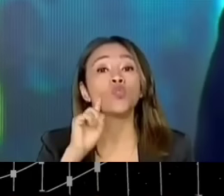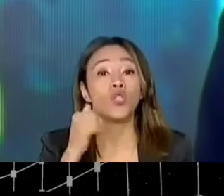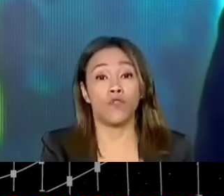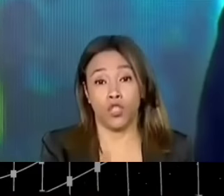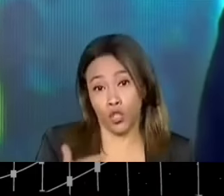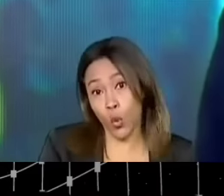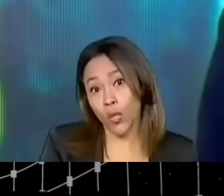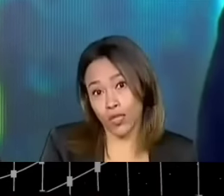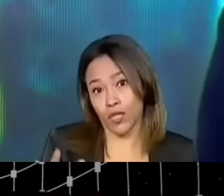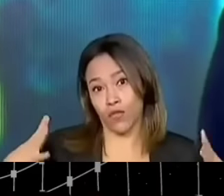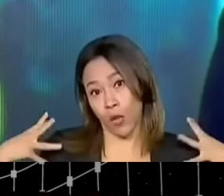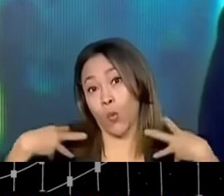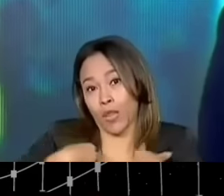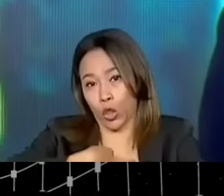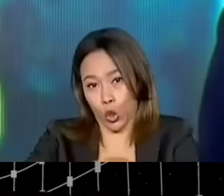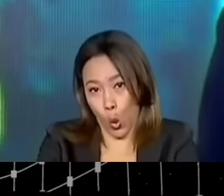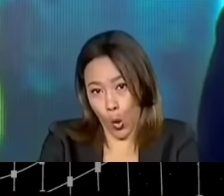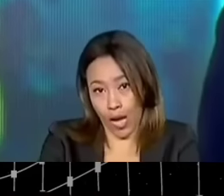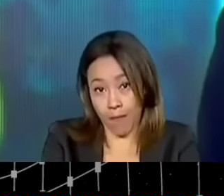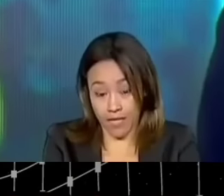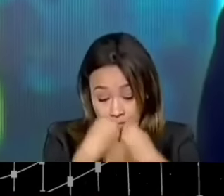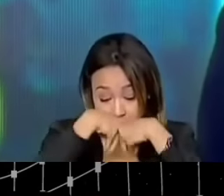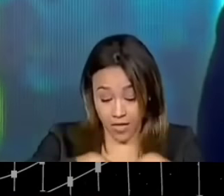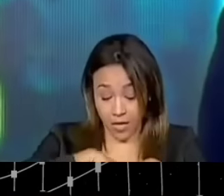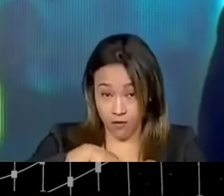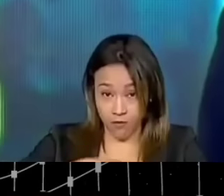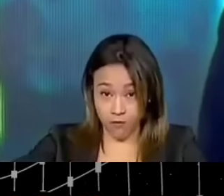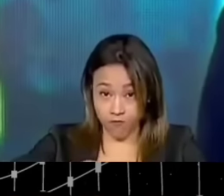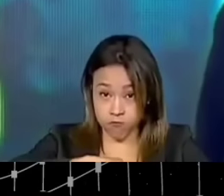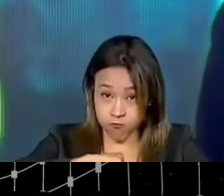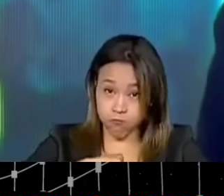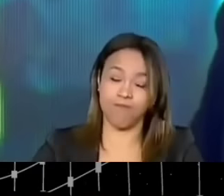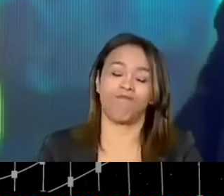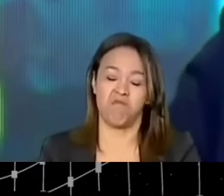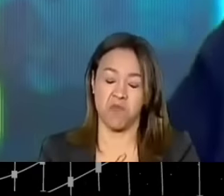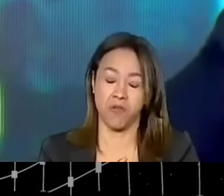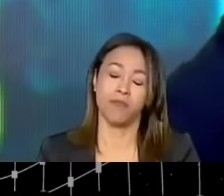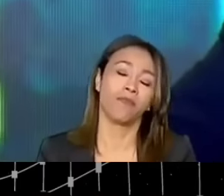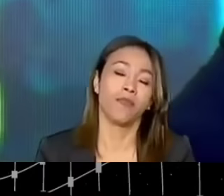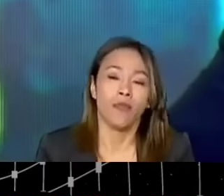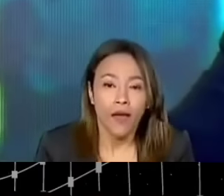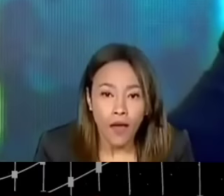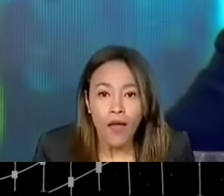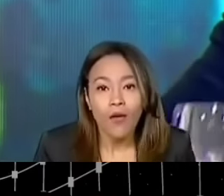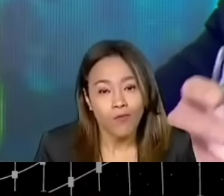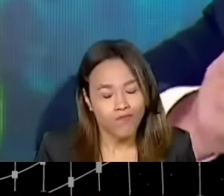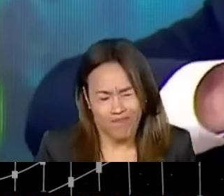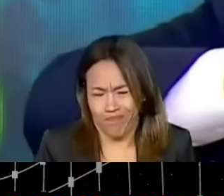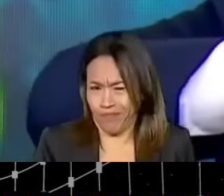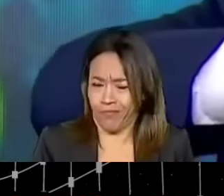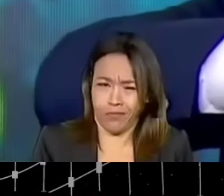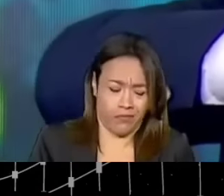22 envelopada numa toga, mas a indignação permanece. Eu tenho realmente